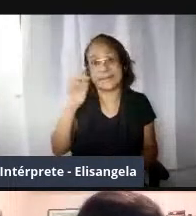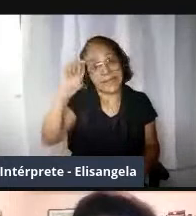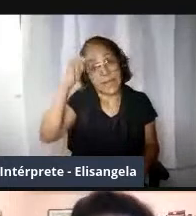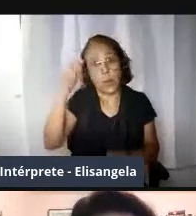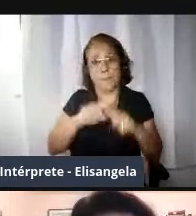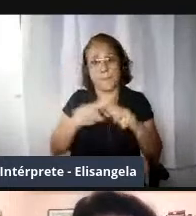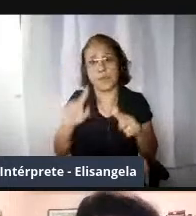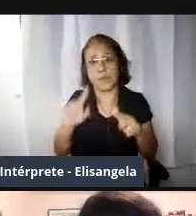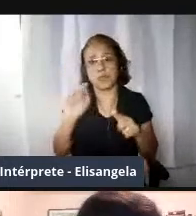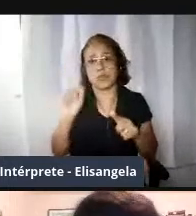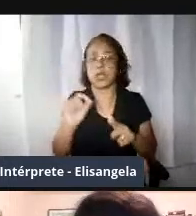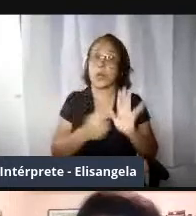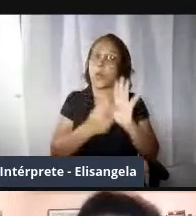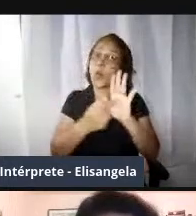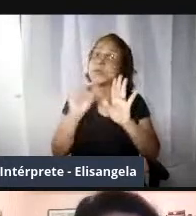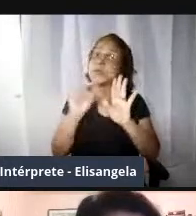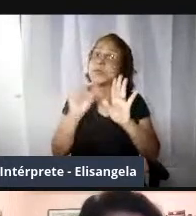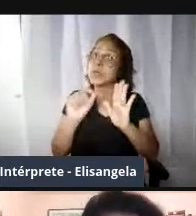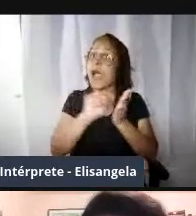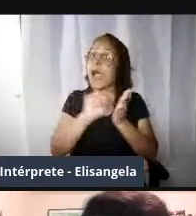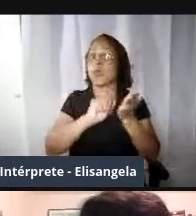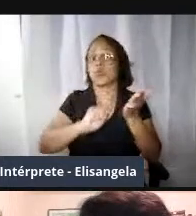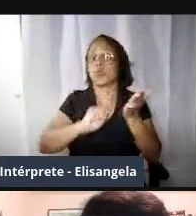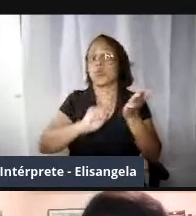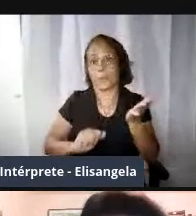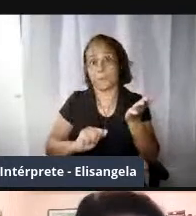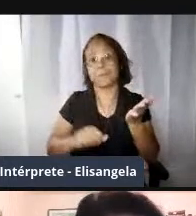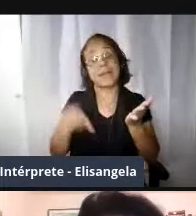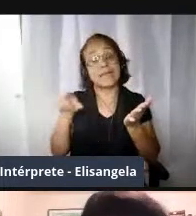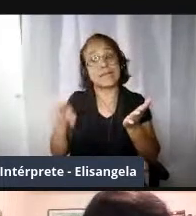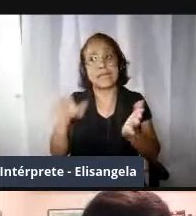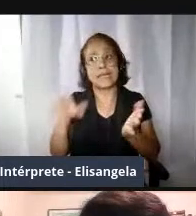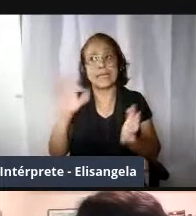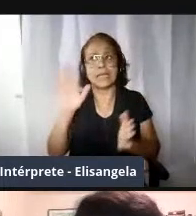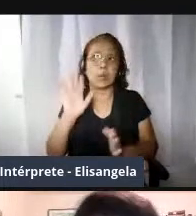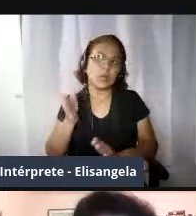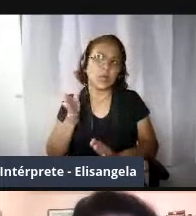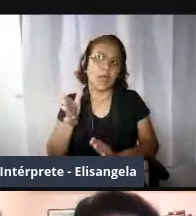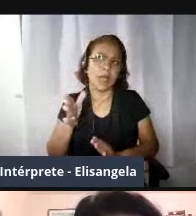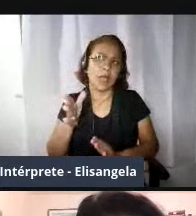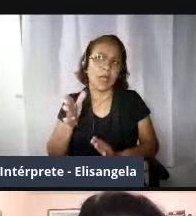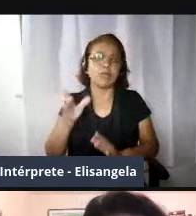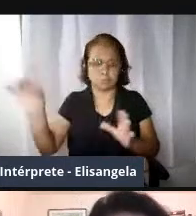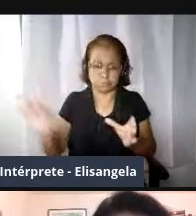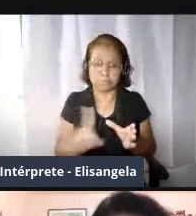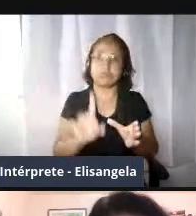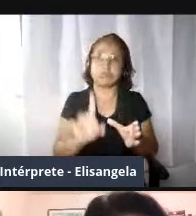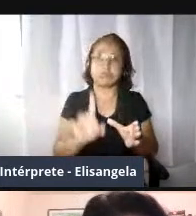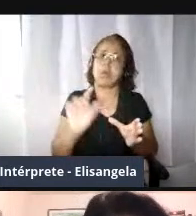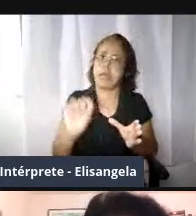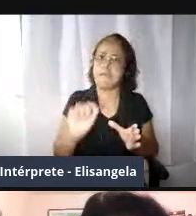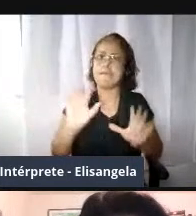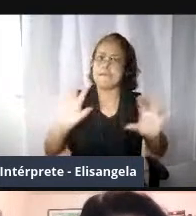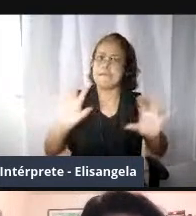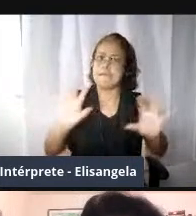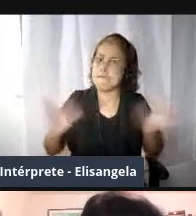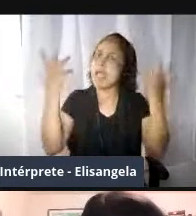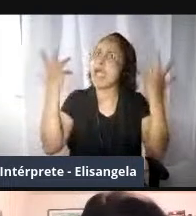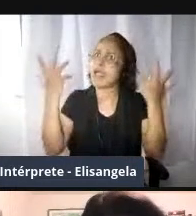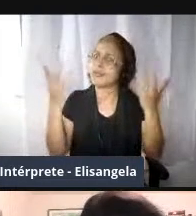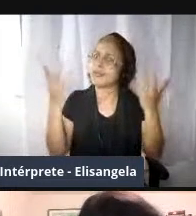uma projeção na sociedade, aparece em festas cívicas, em festas religiosas,